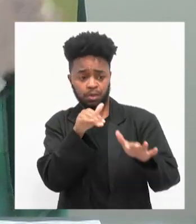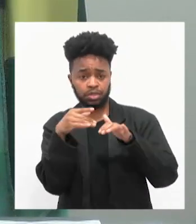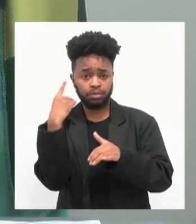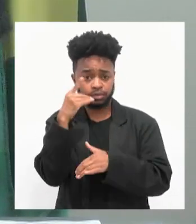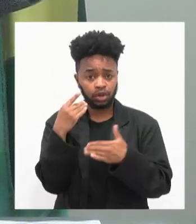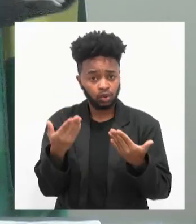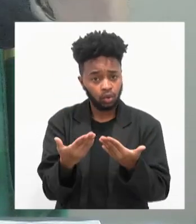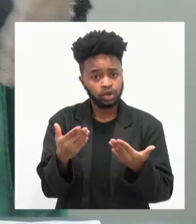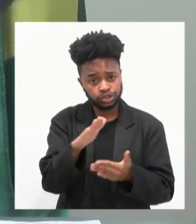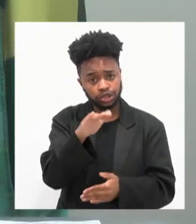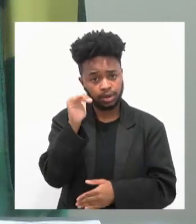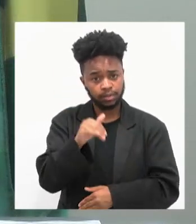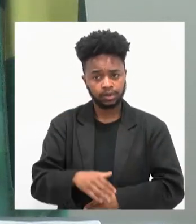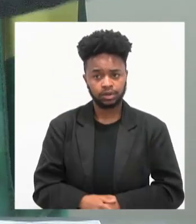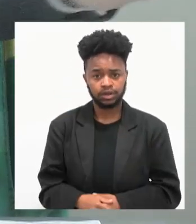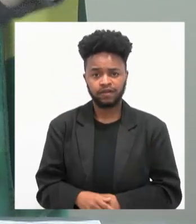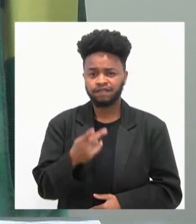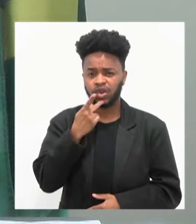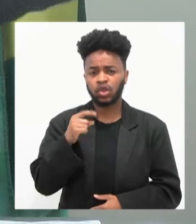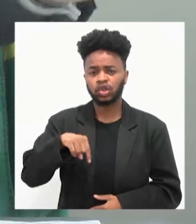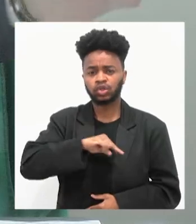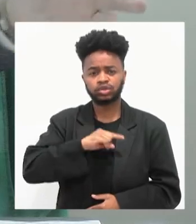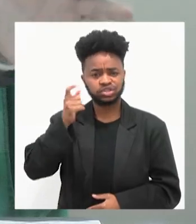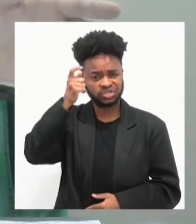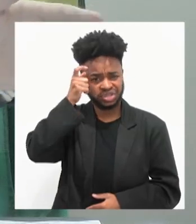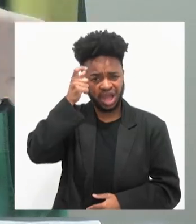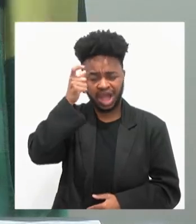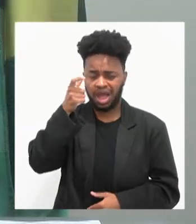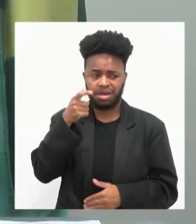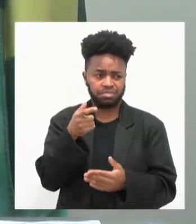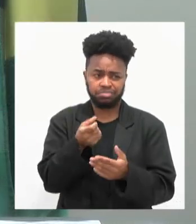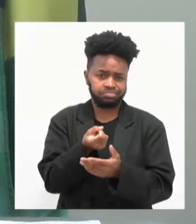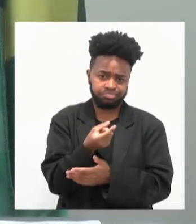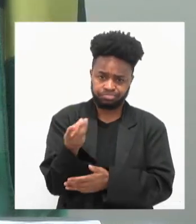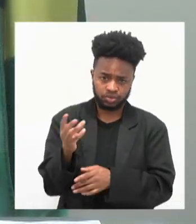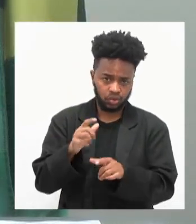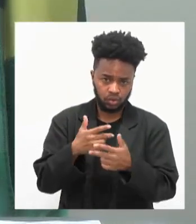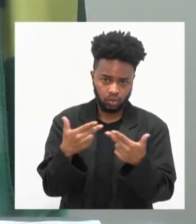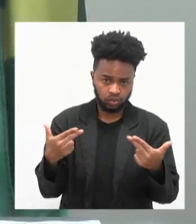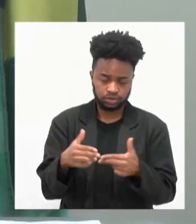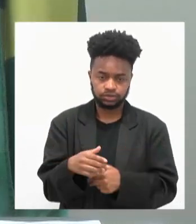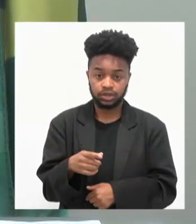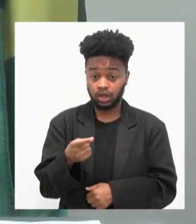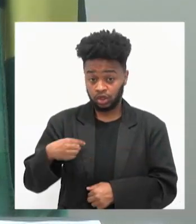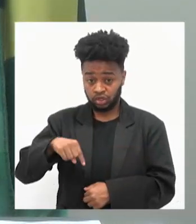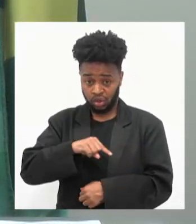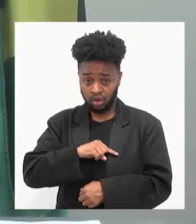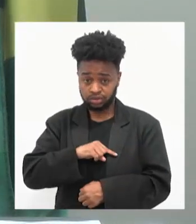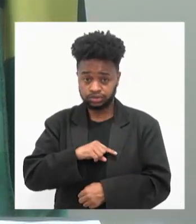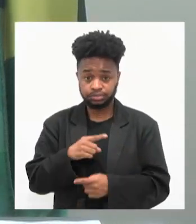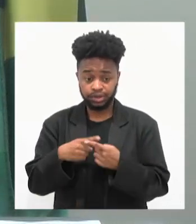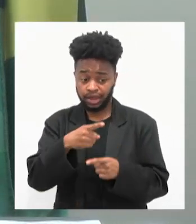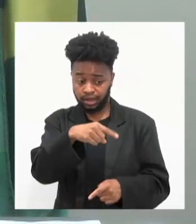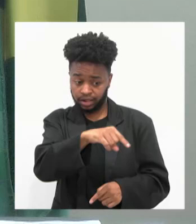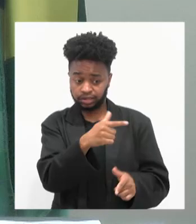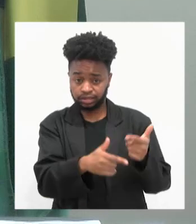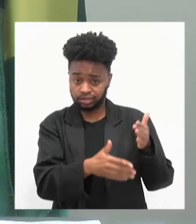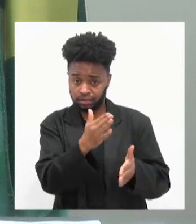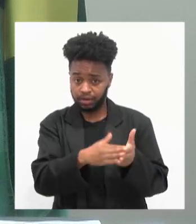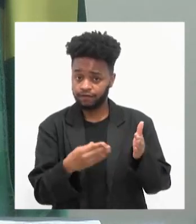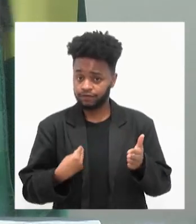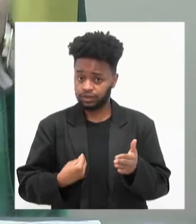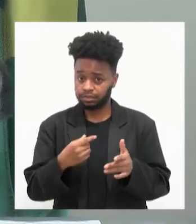os deputados. Aí chamaram a gente de satanás, de capeta. Nós somos os satanás e capeta. Eles estão atazanando a vida do trabalhador e nós somos os satanás e os